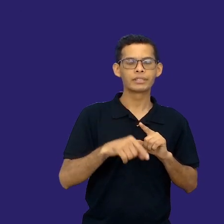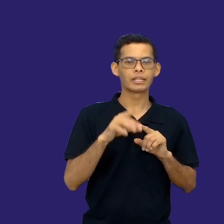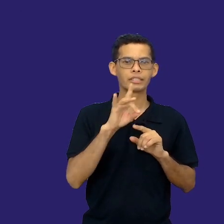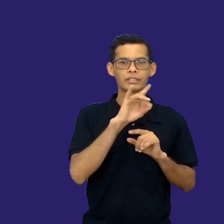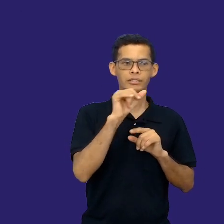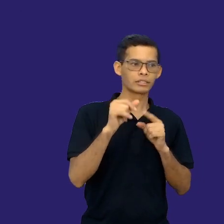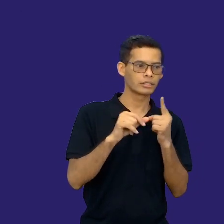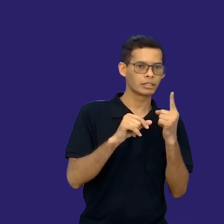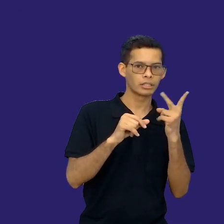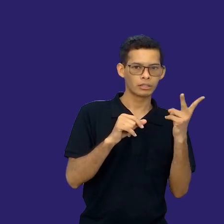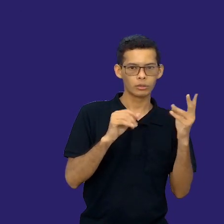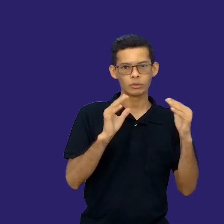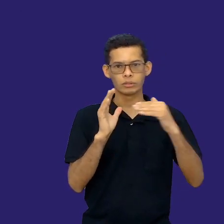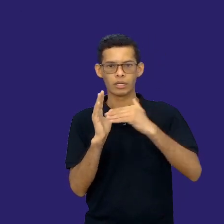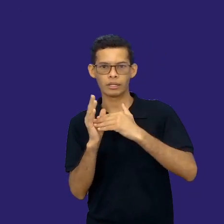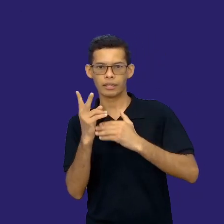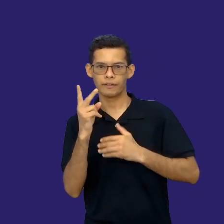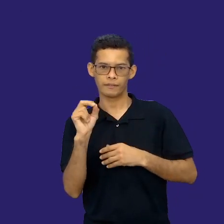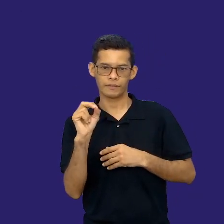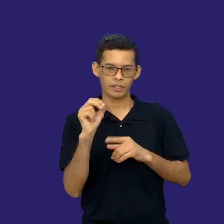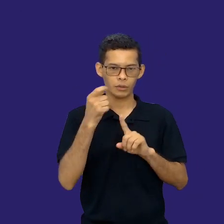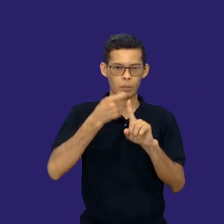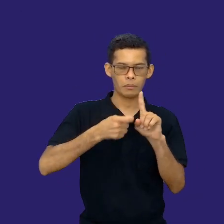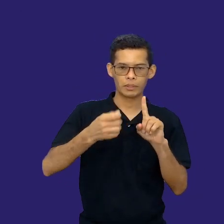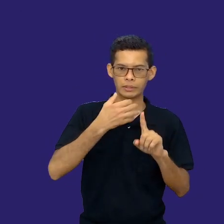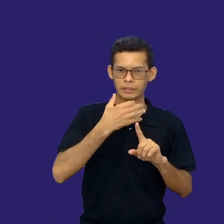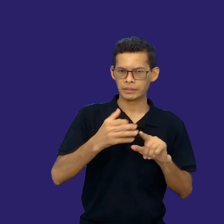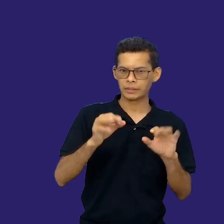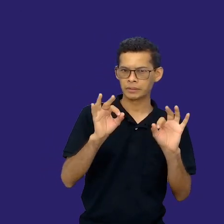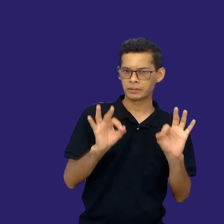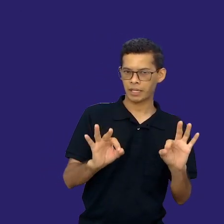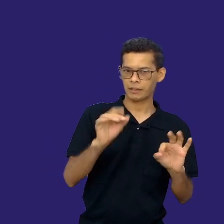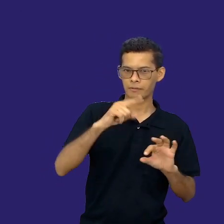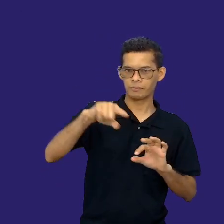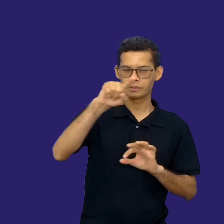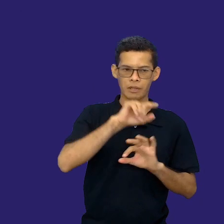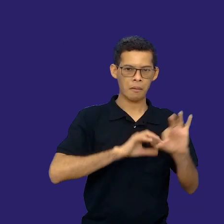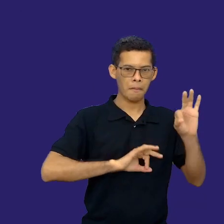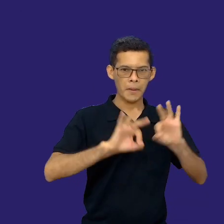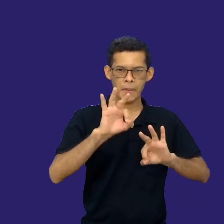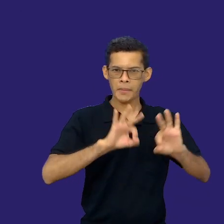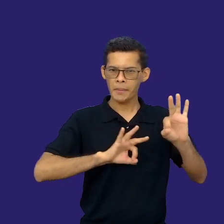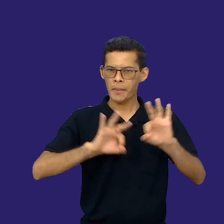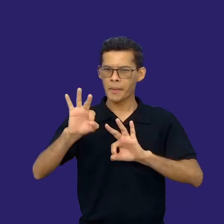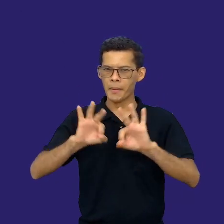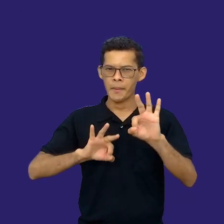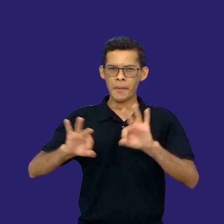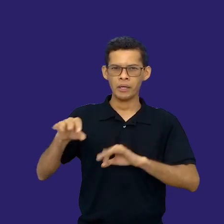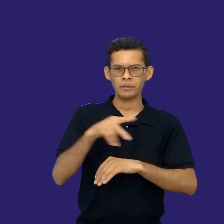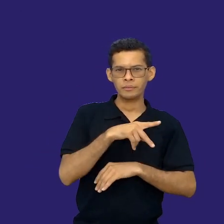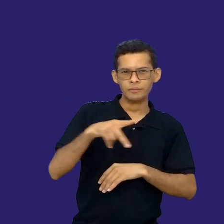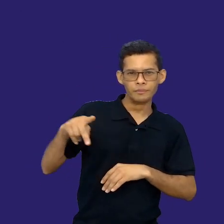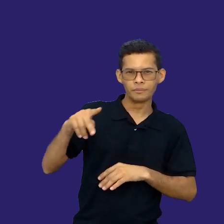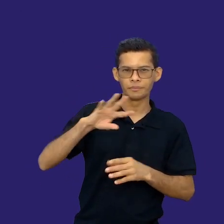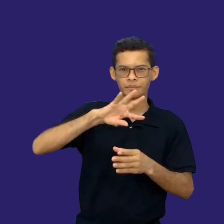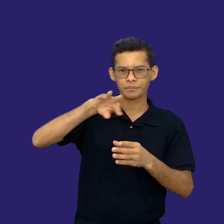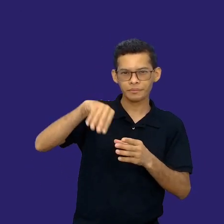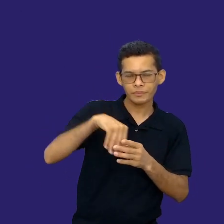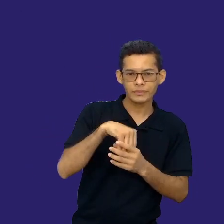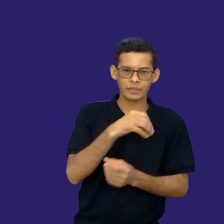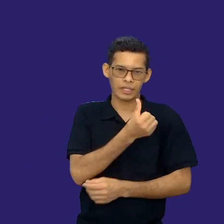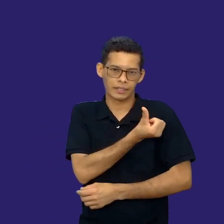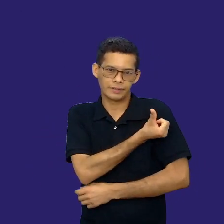ao dia 20 de dezembro. Então, vocês estão aí se estruturando, professores aí do 6º ao 9º